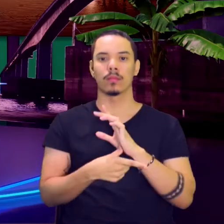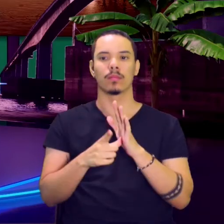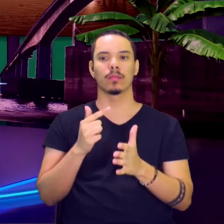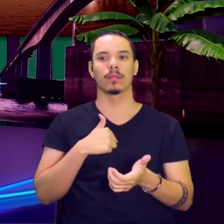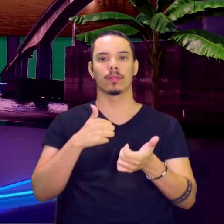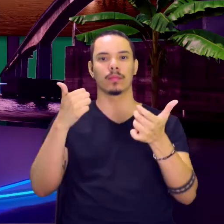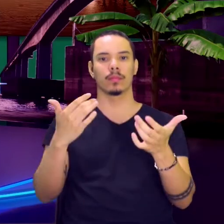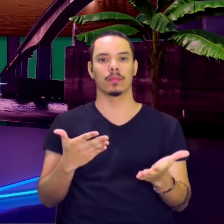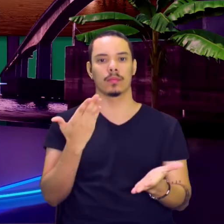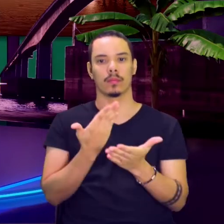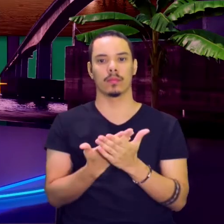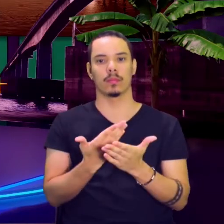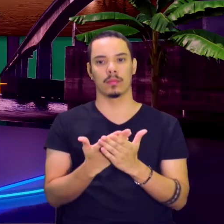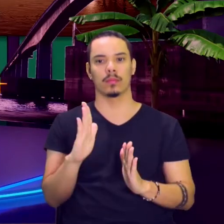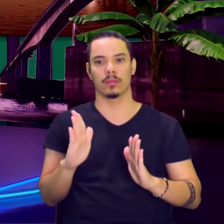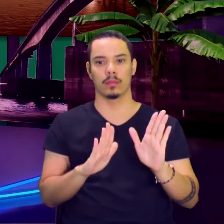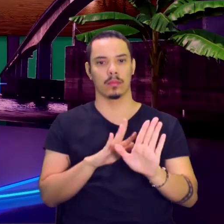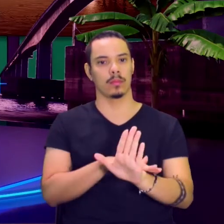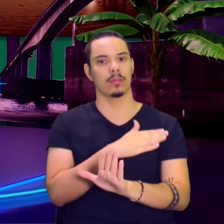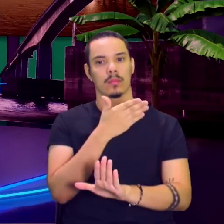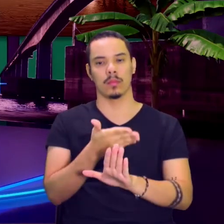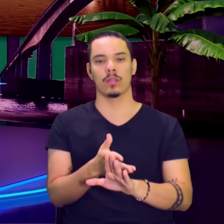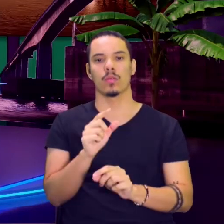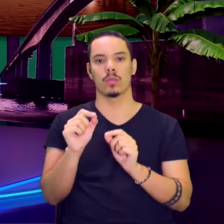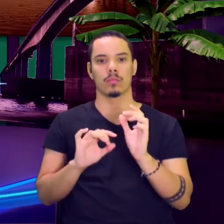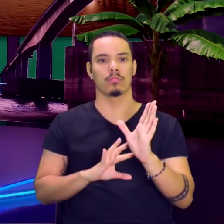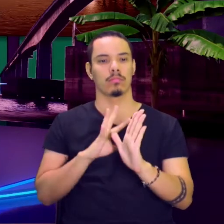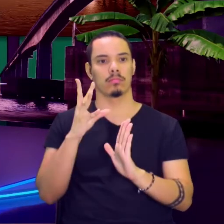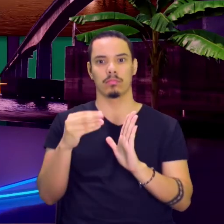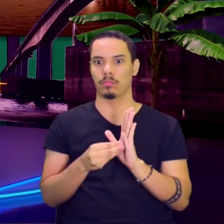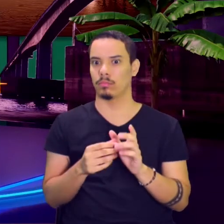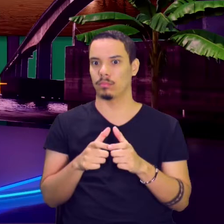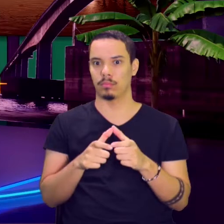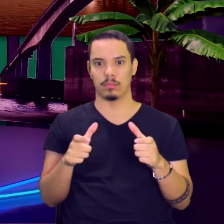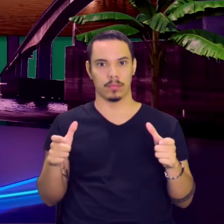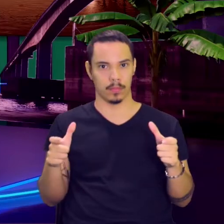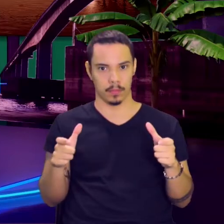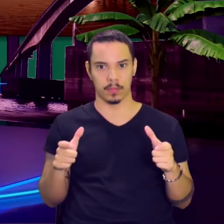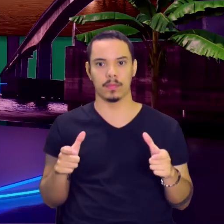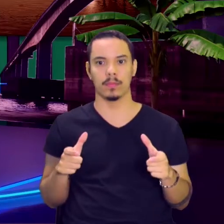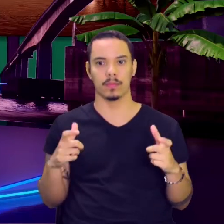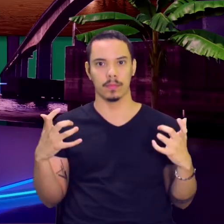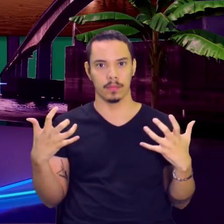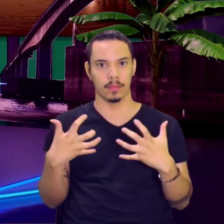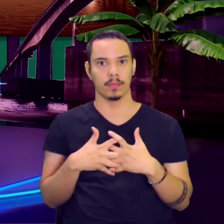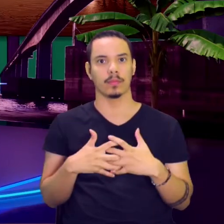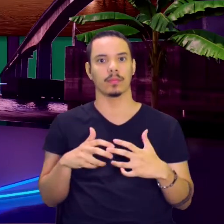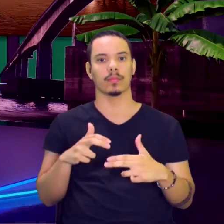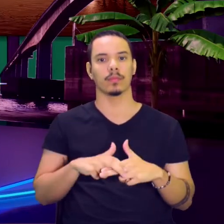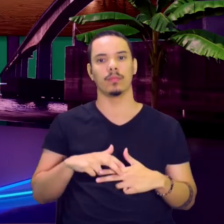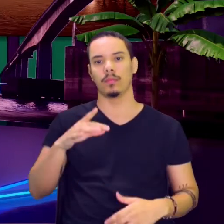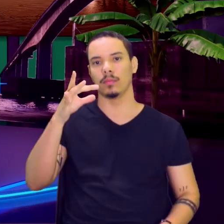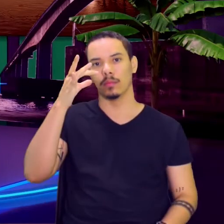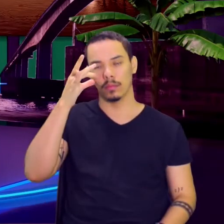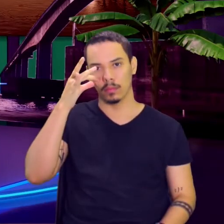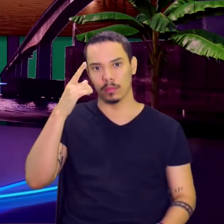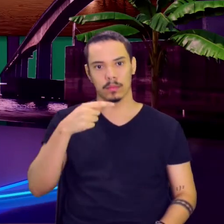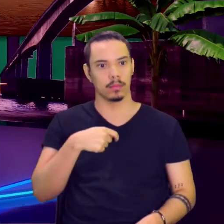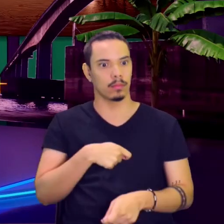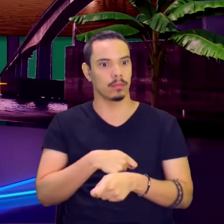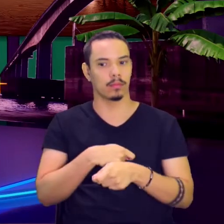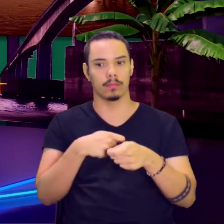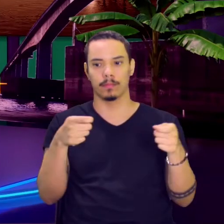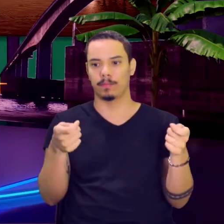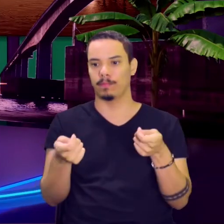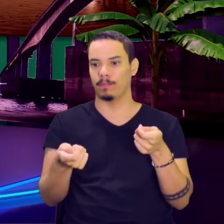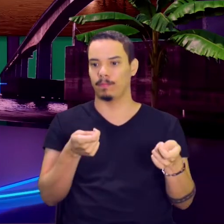aula sobre o tamanho da Amazônia. Muito então, complexo, muito complexo. Presencialmente é impossível controlar,